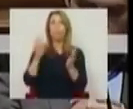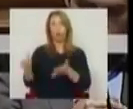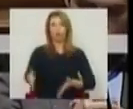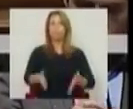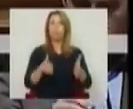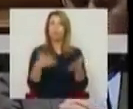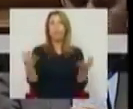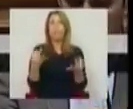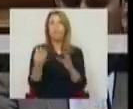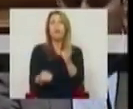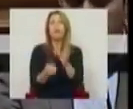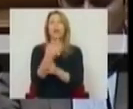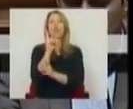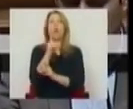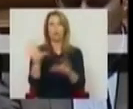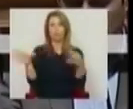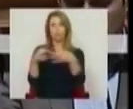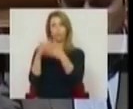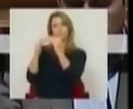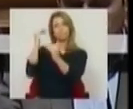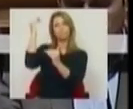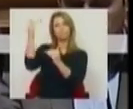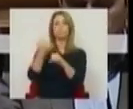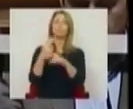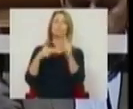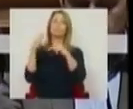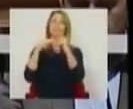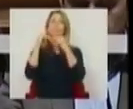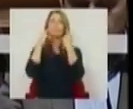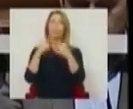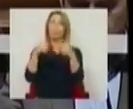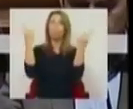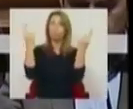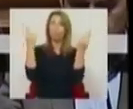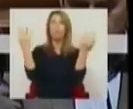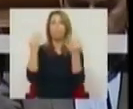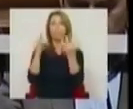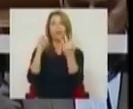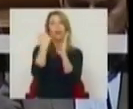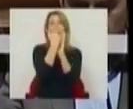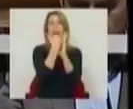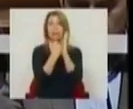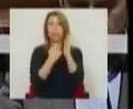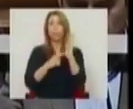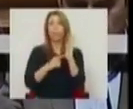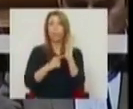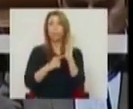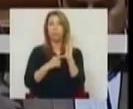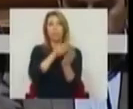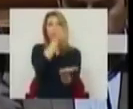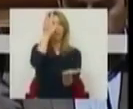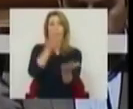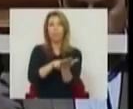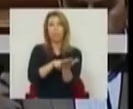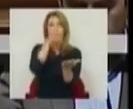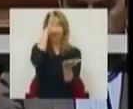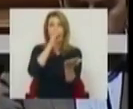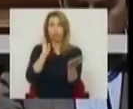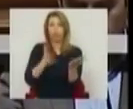foi criar o Conselho Superior das Obras Públicas, que no seu articulado, no articulado aprovado pelo